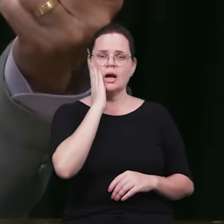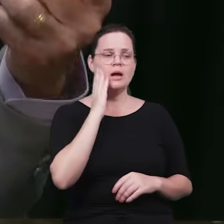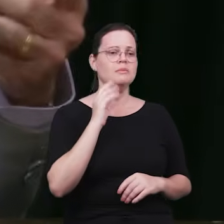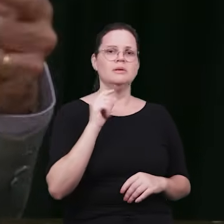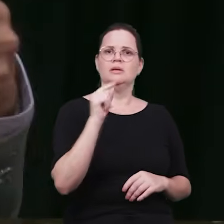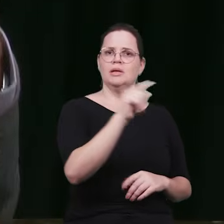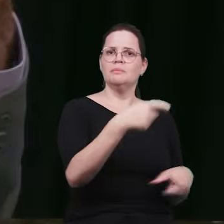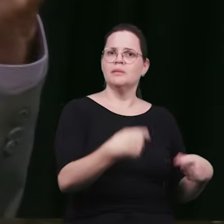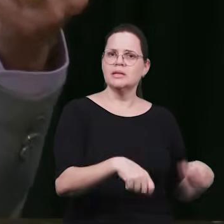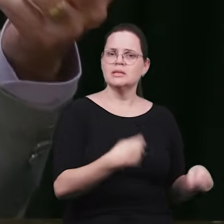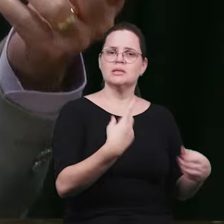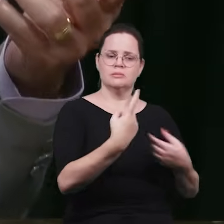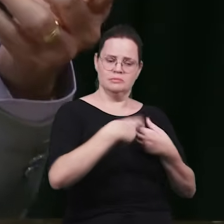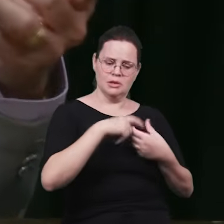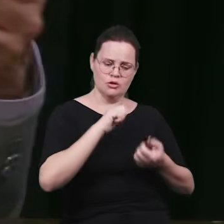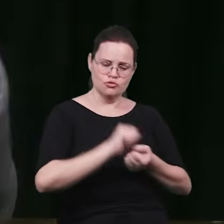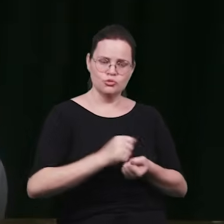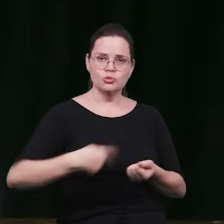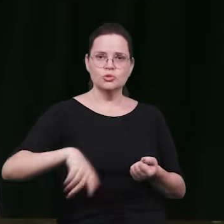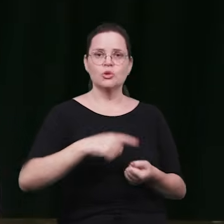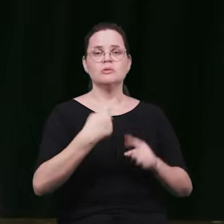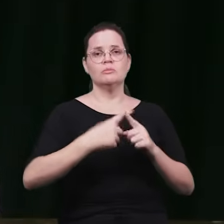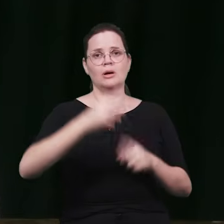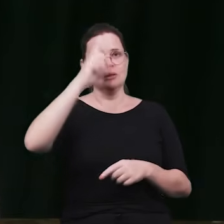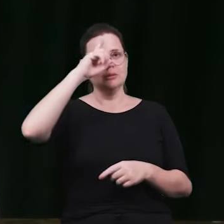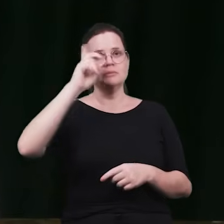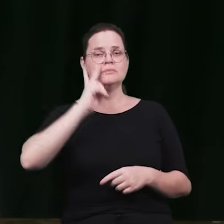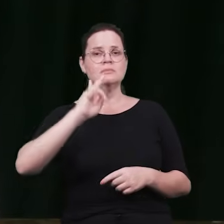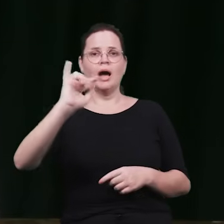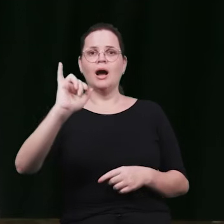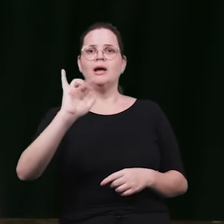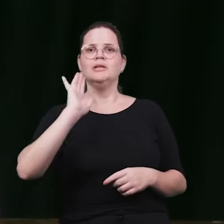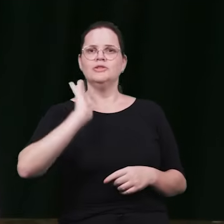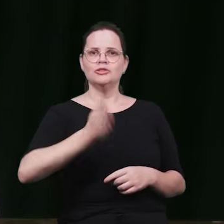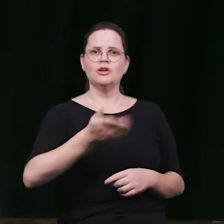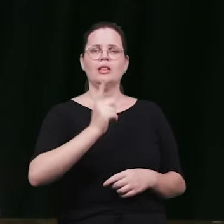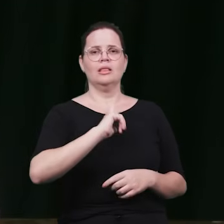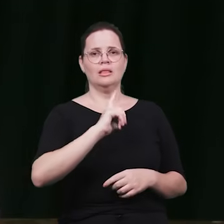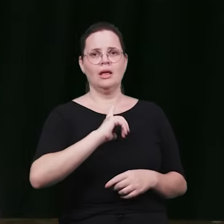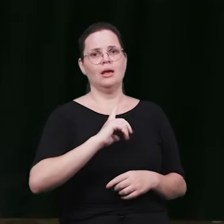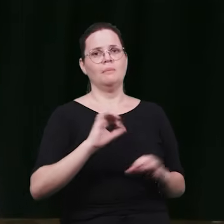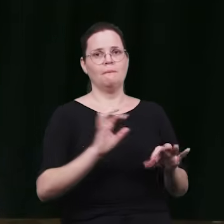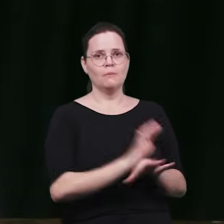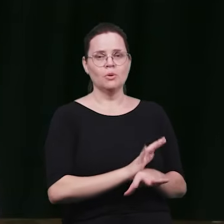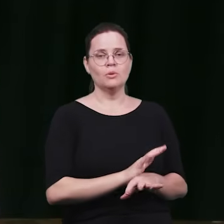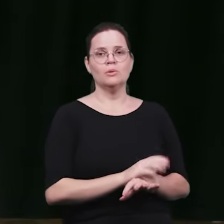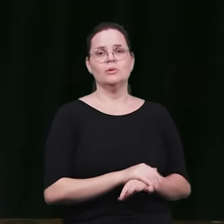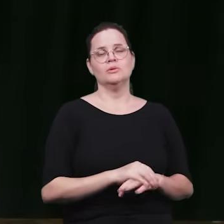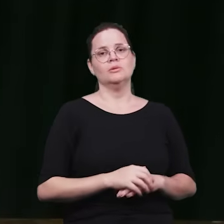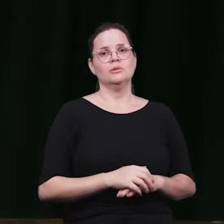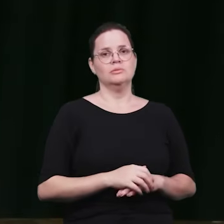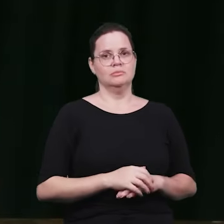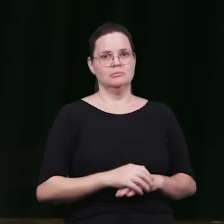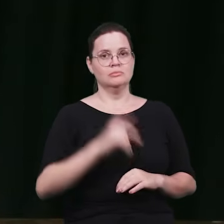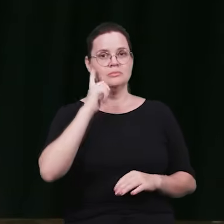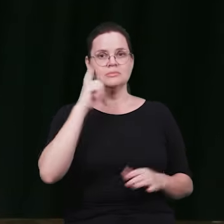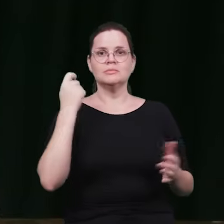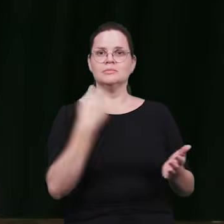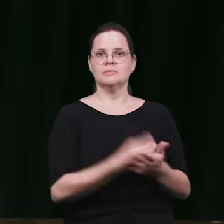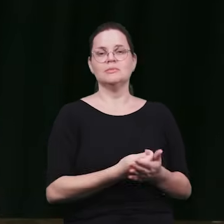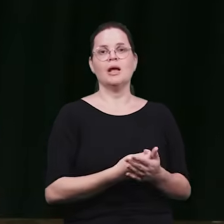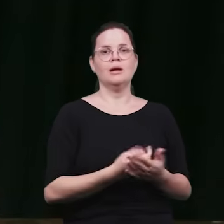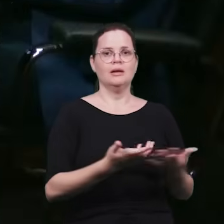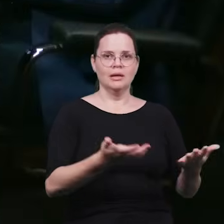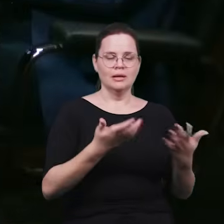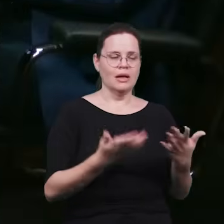em Efésios, antes da fundação do mundo. Estes são o povo do Senhor. E o desejo do Senhor é que todos se